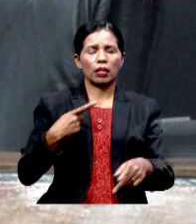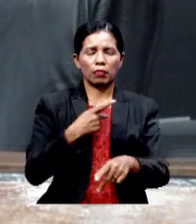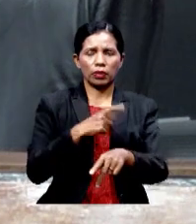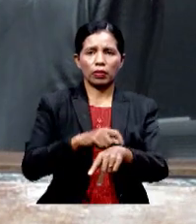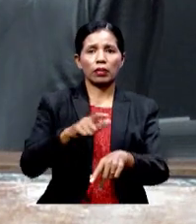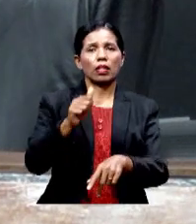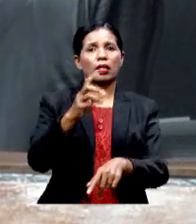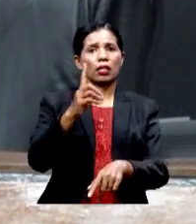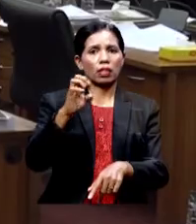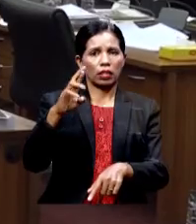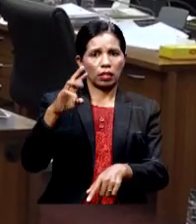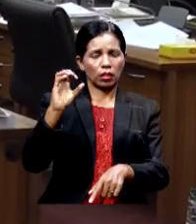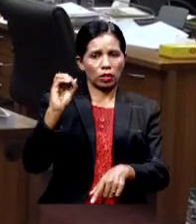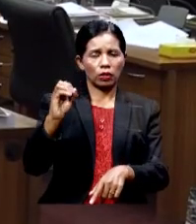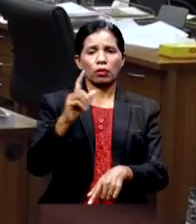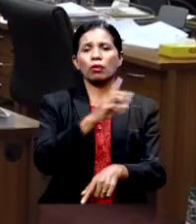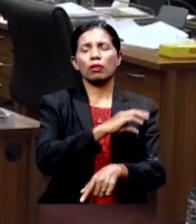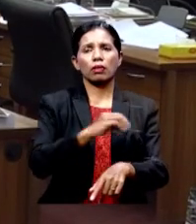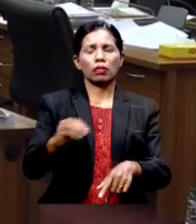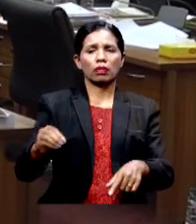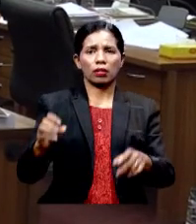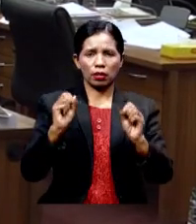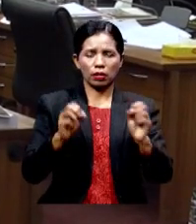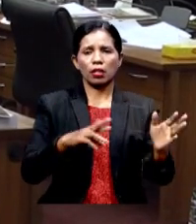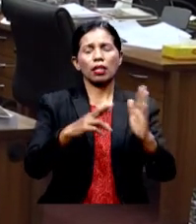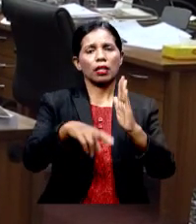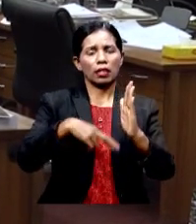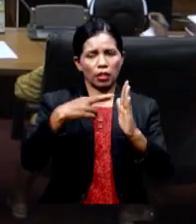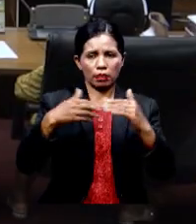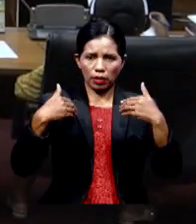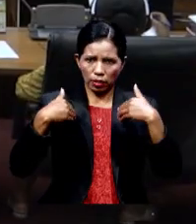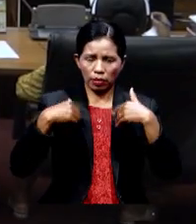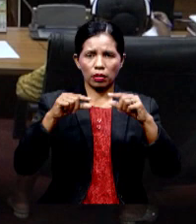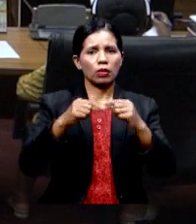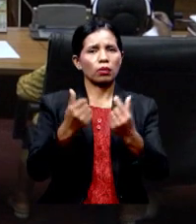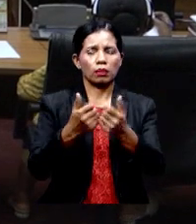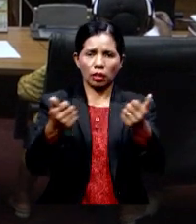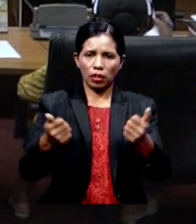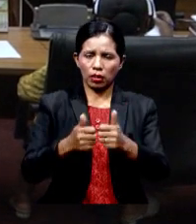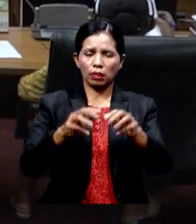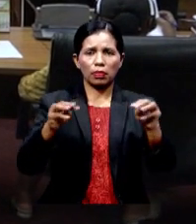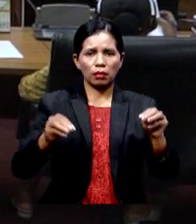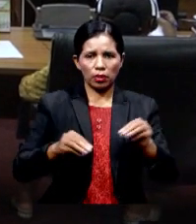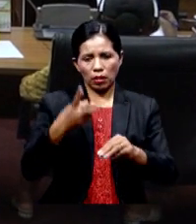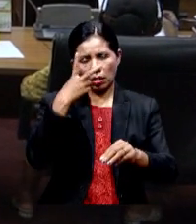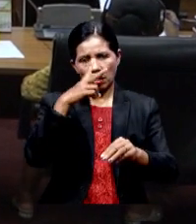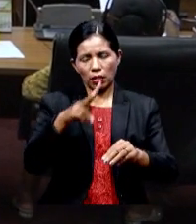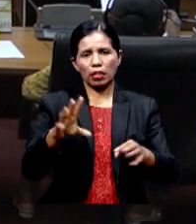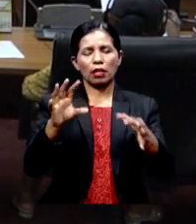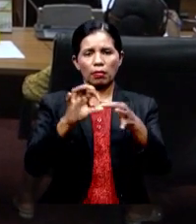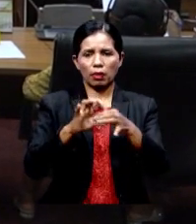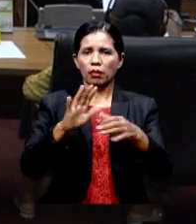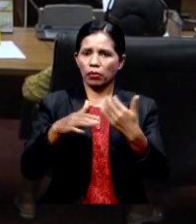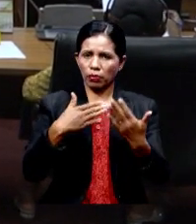da Costa ateten, kram precisa implementa regra ne be iha nu ne grupo arte marciais bele controla nia membro.